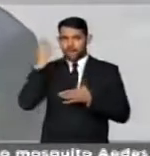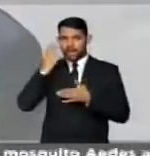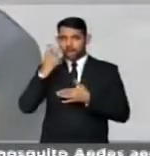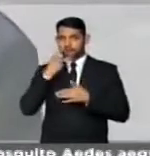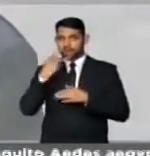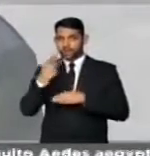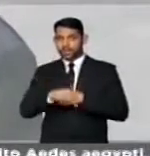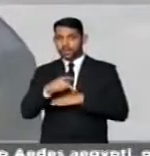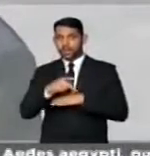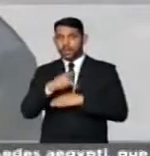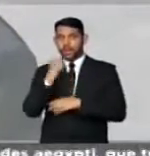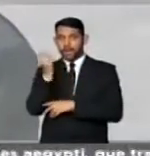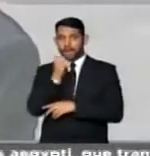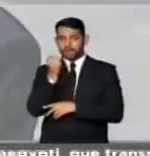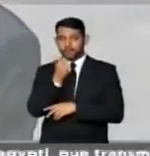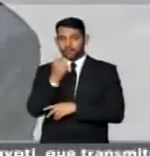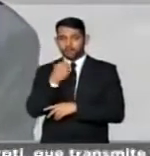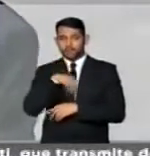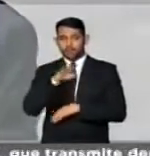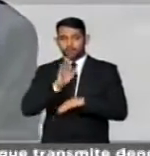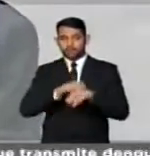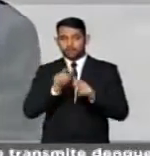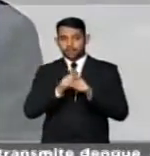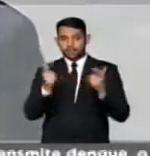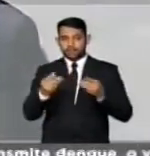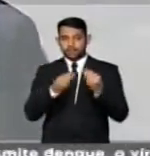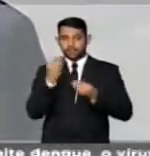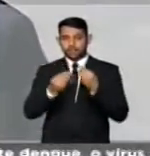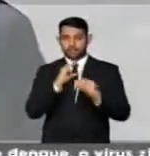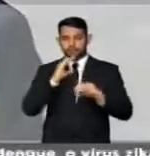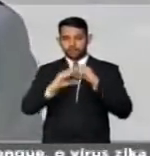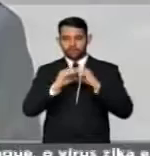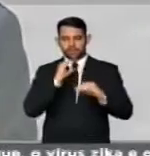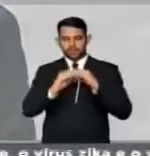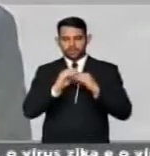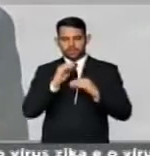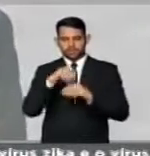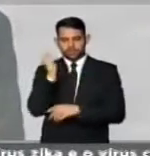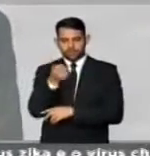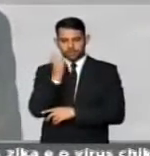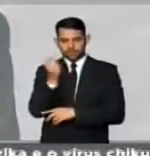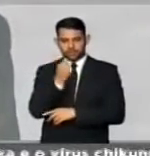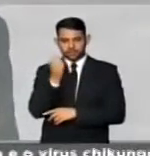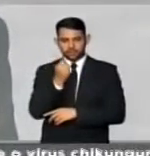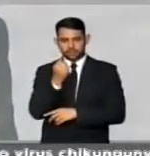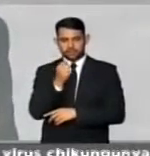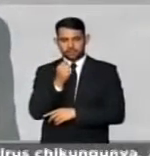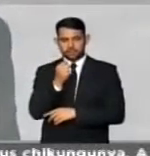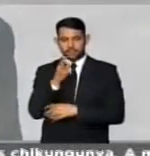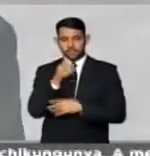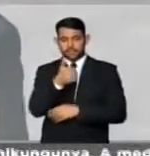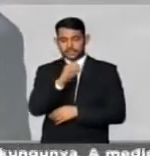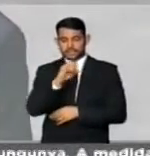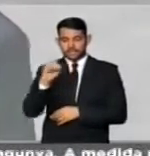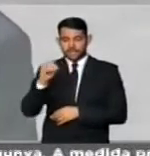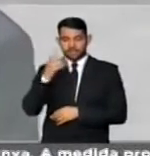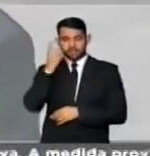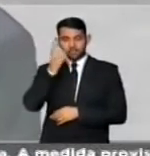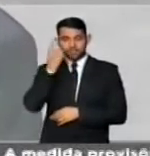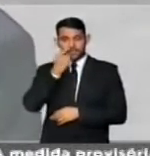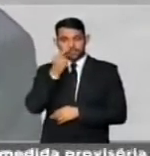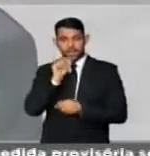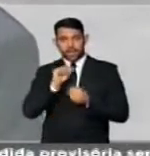é a Rádio Gaúcha, que é o maior meio de comunicação do Rio Grande do Sul. 100 deputados